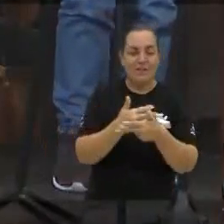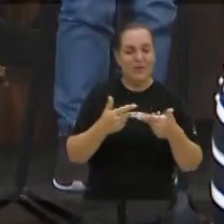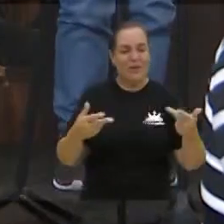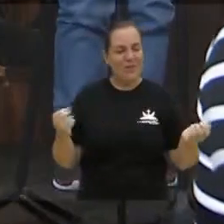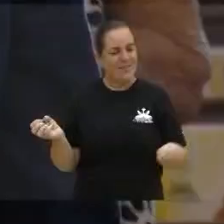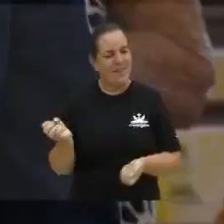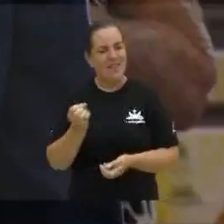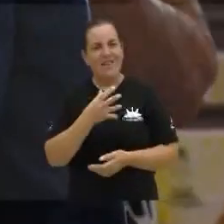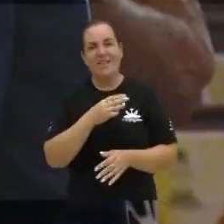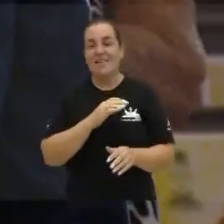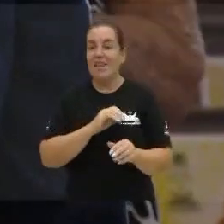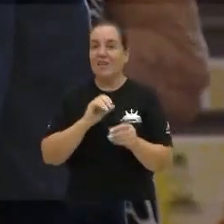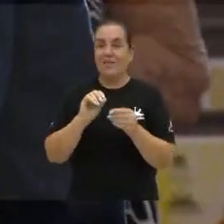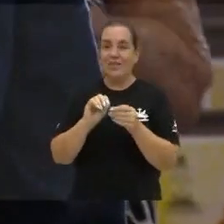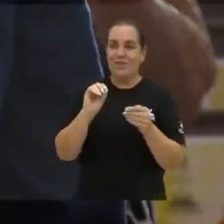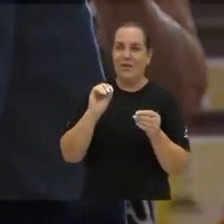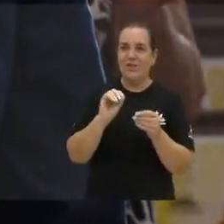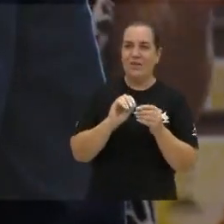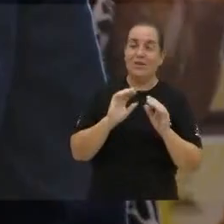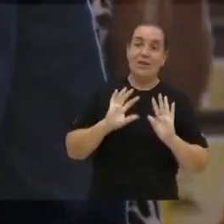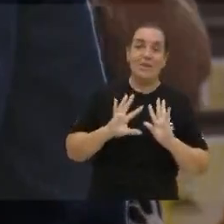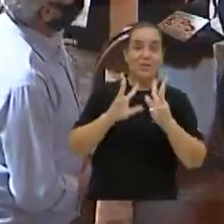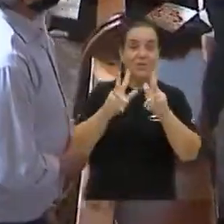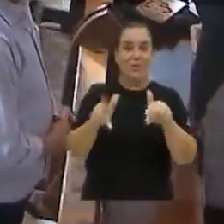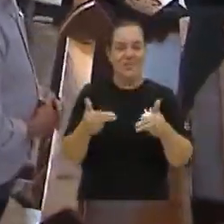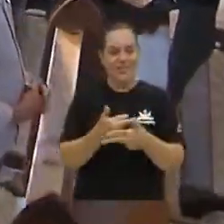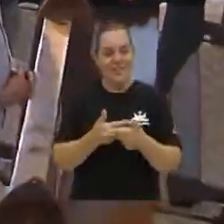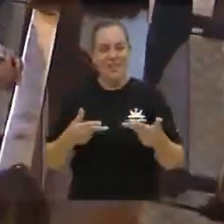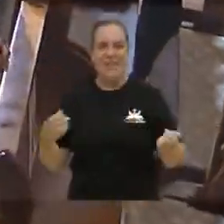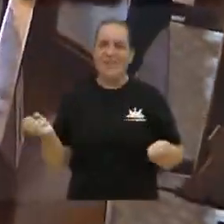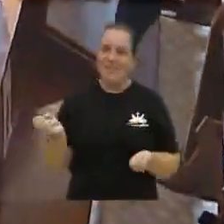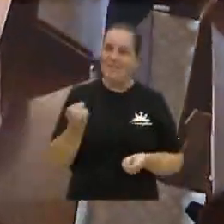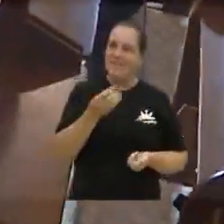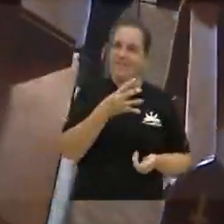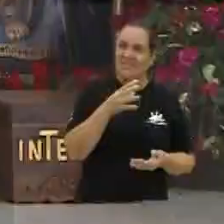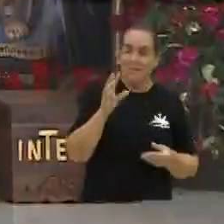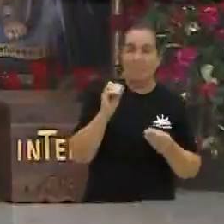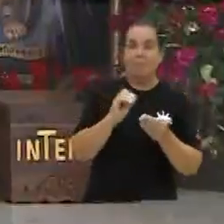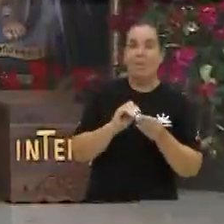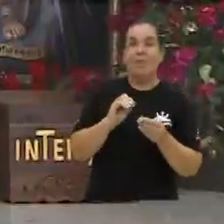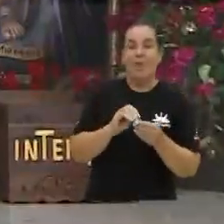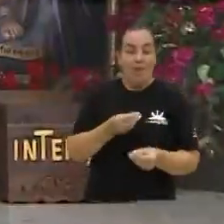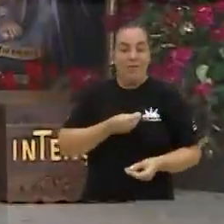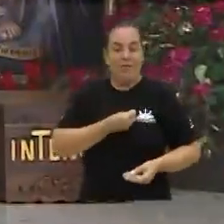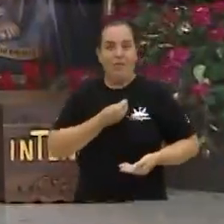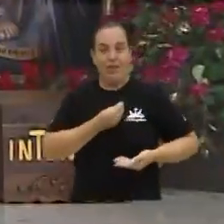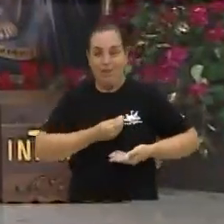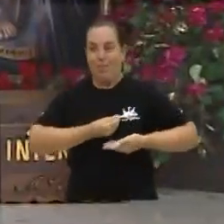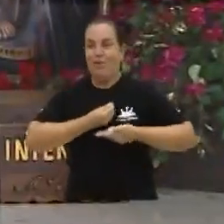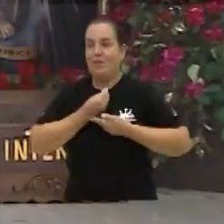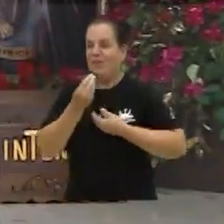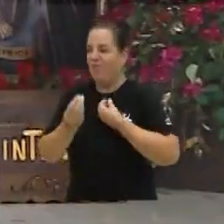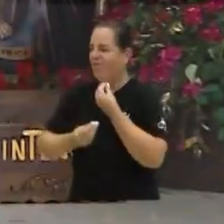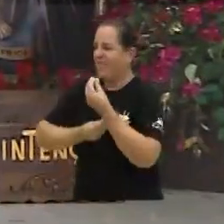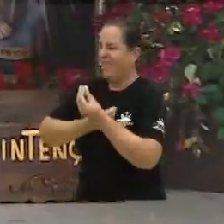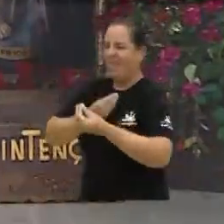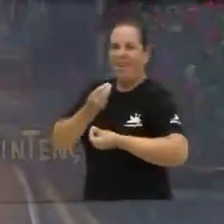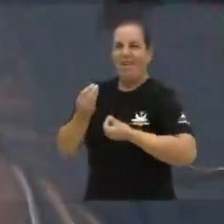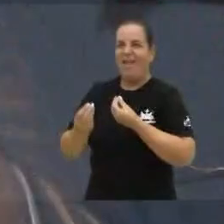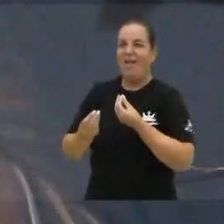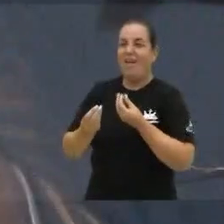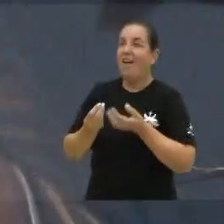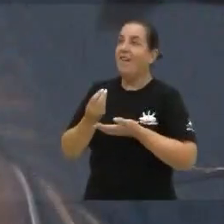todas as coisas, que faço nova todas as coisas. É vida que brota da